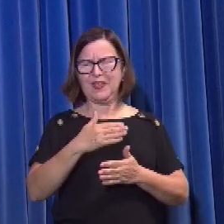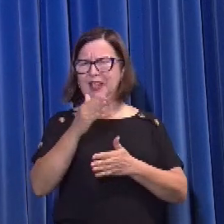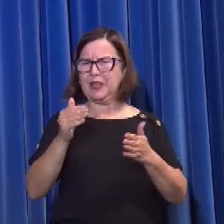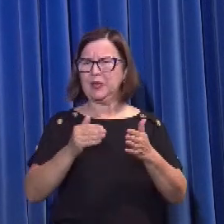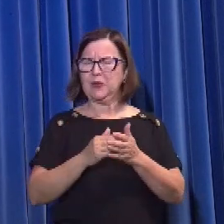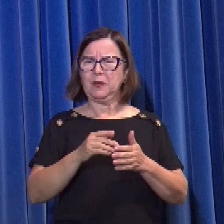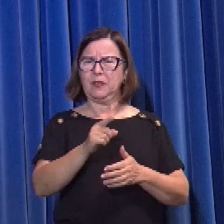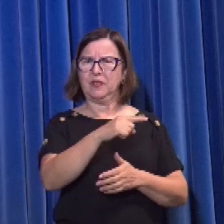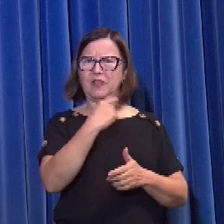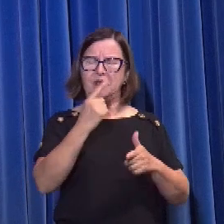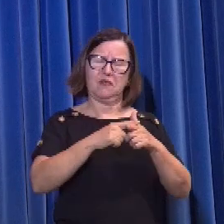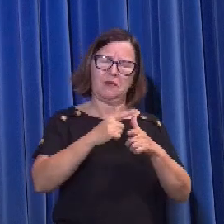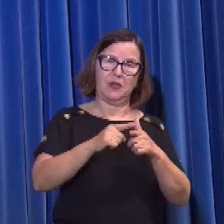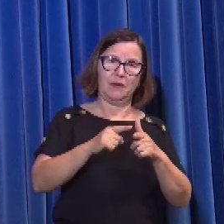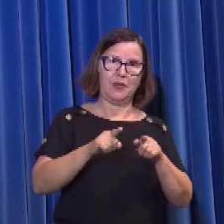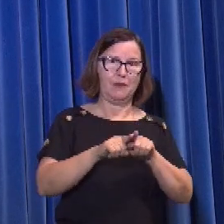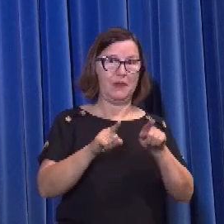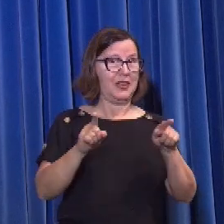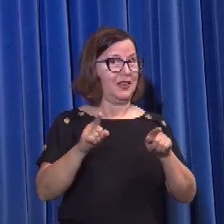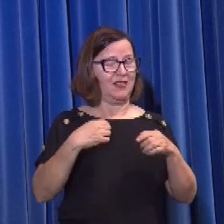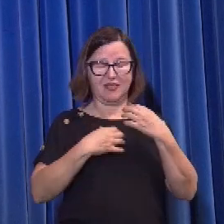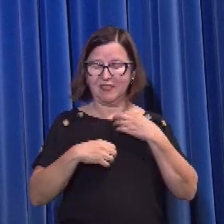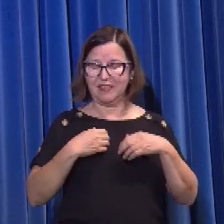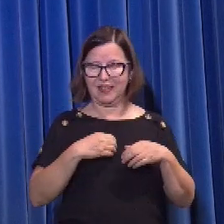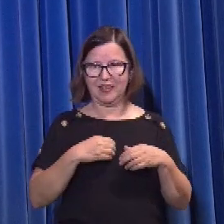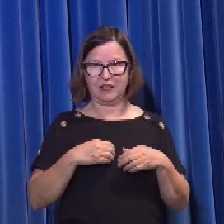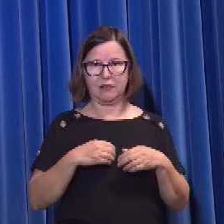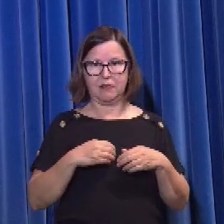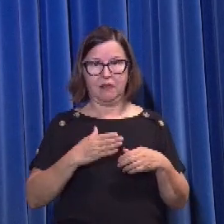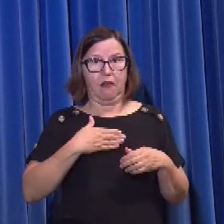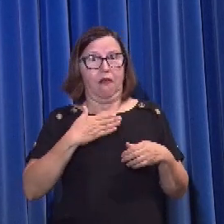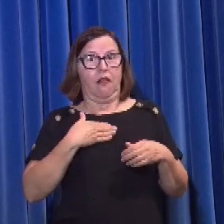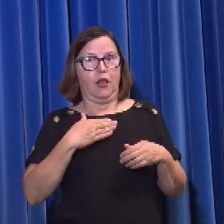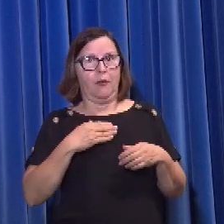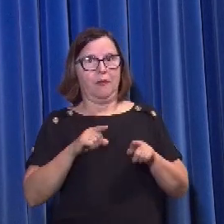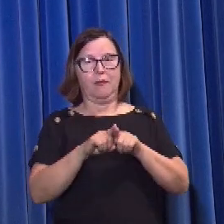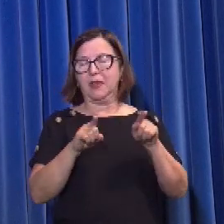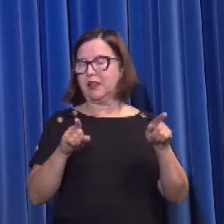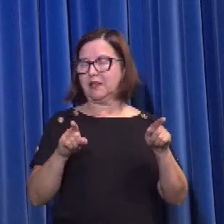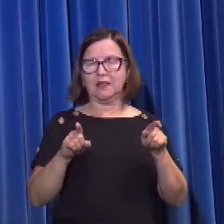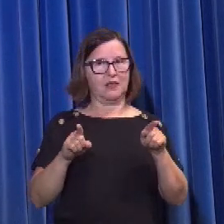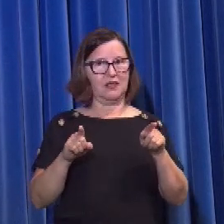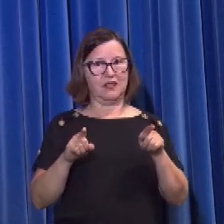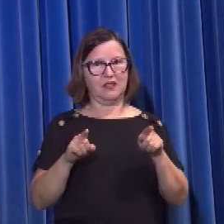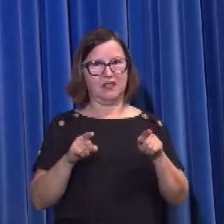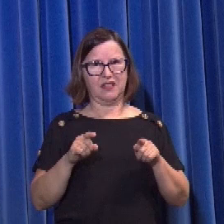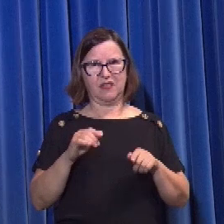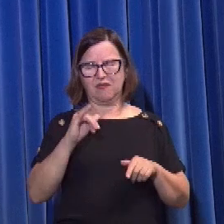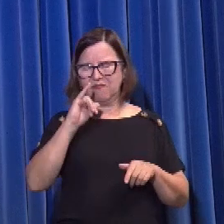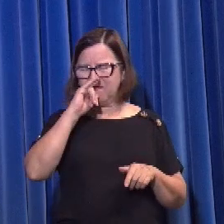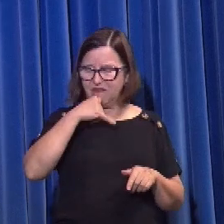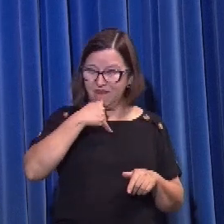atribulados, porém não angustiados, perplexos, porém não desanimados,